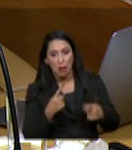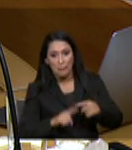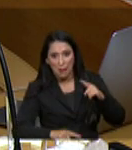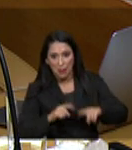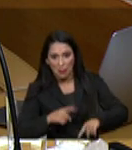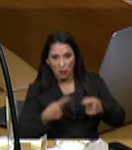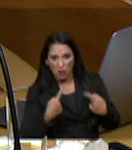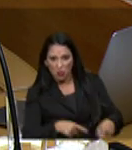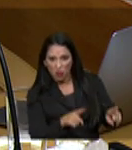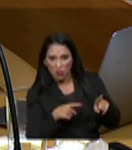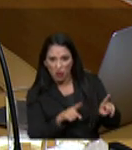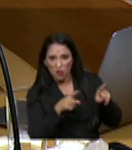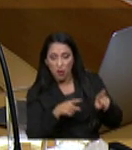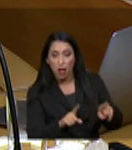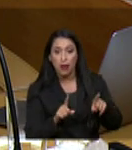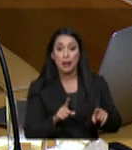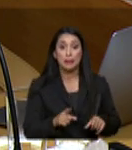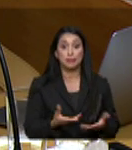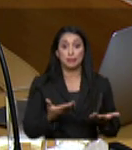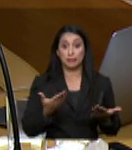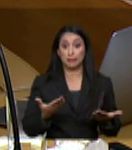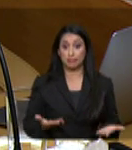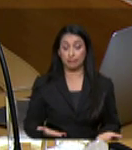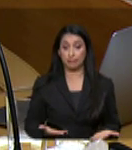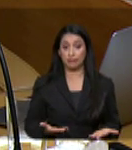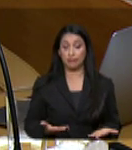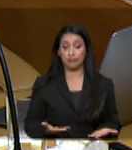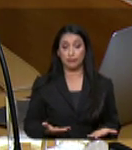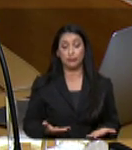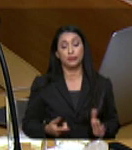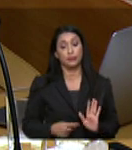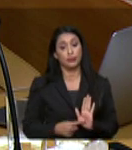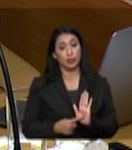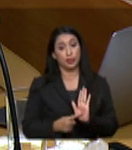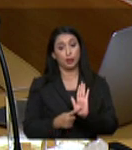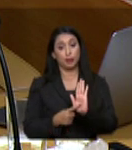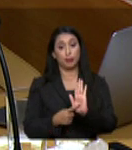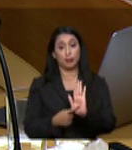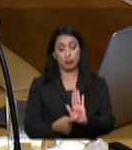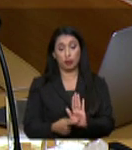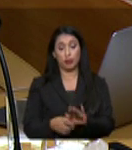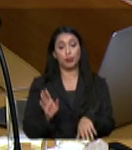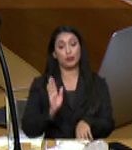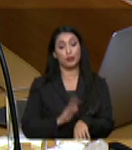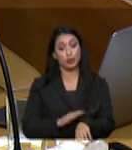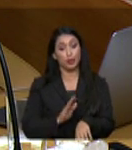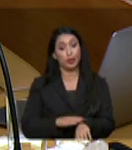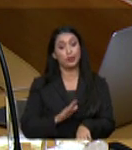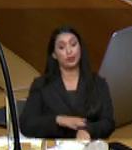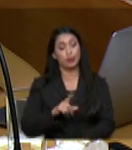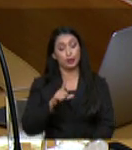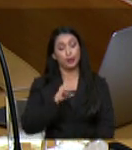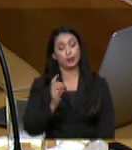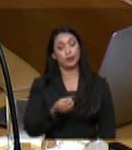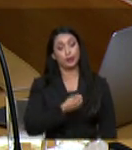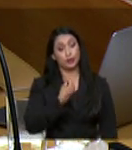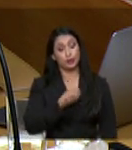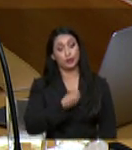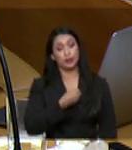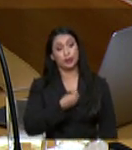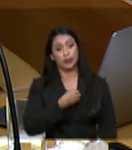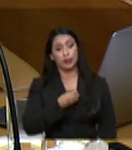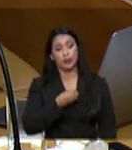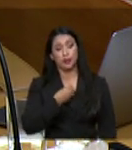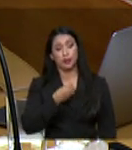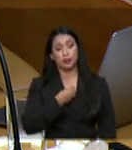as pessoas que é sinal dramático dos tempos que nós estamos vivendo de